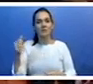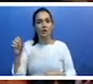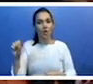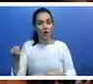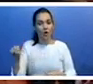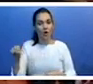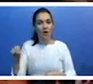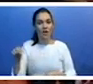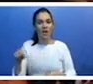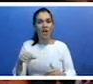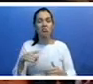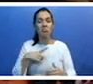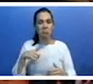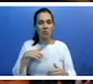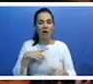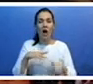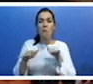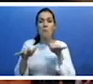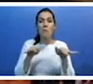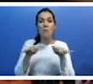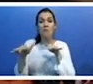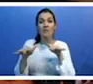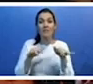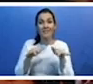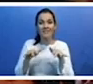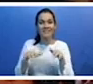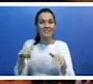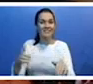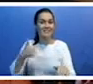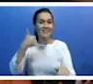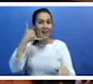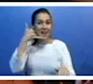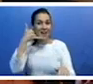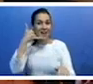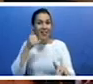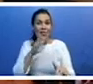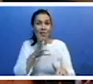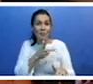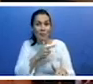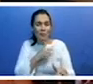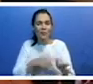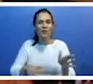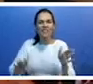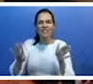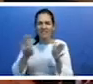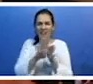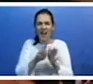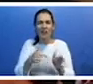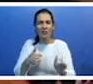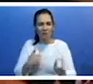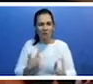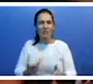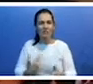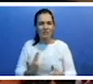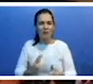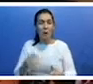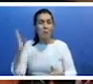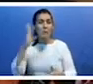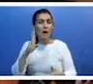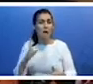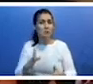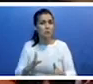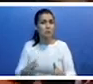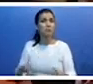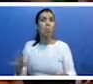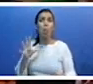a telefonia móvel celular. Gente, mas vocês viram quanto tempo depois chegou até nós? Muito tempo depois,